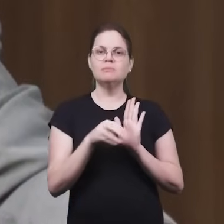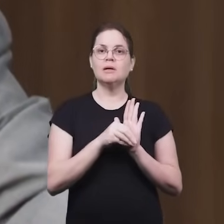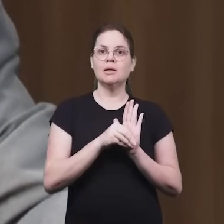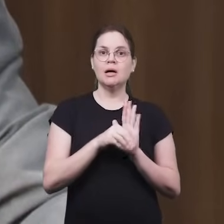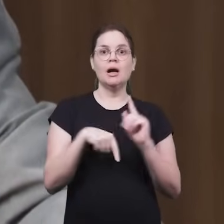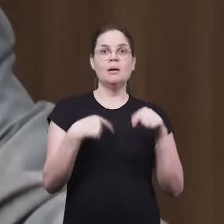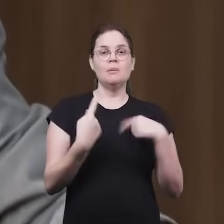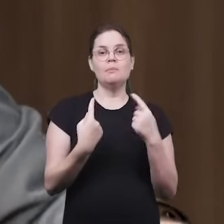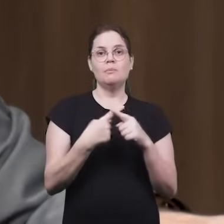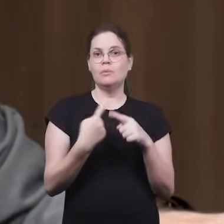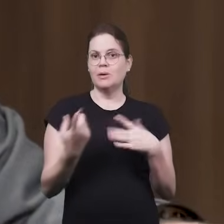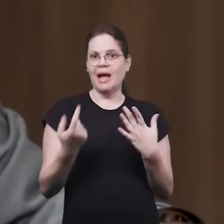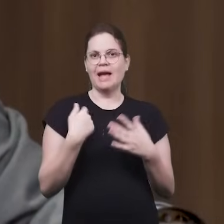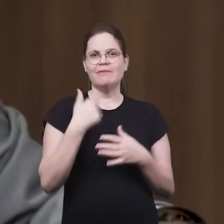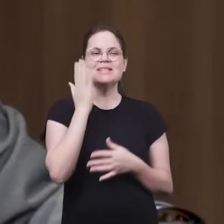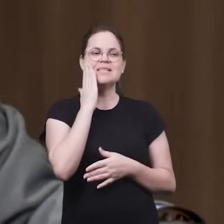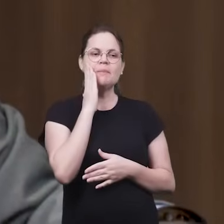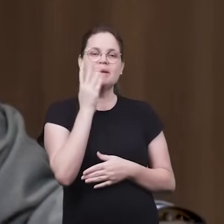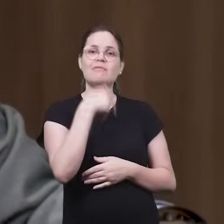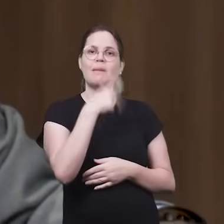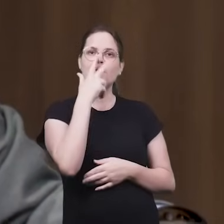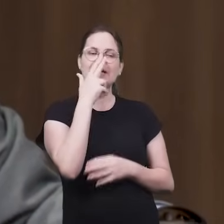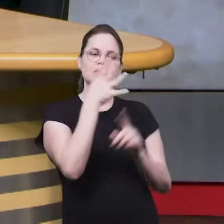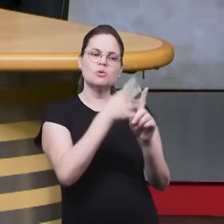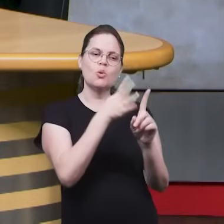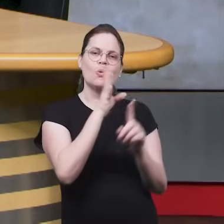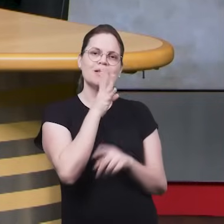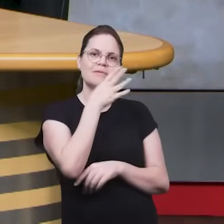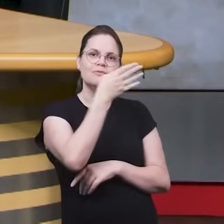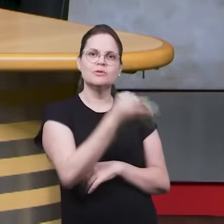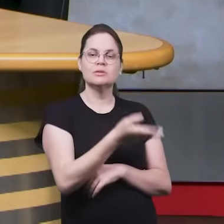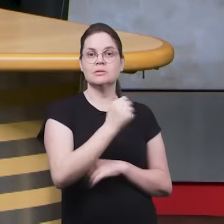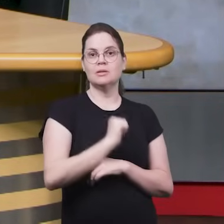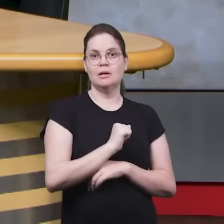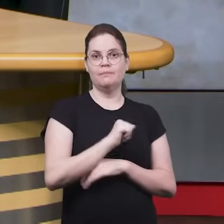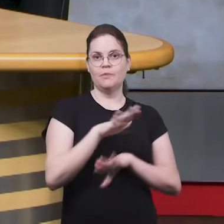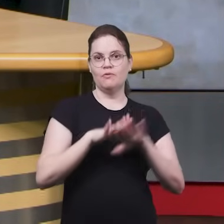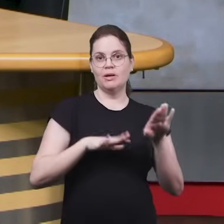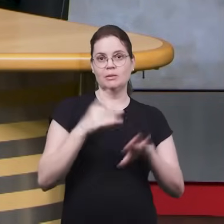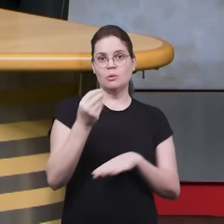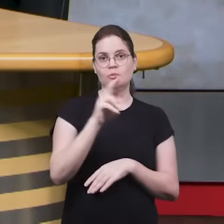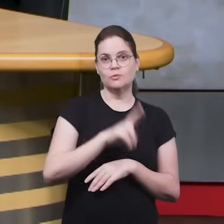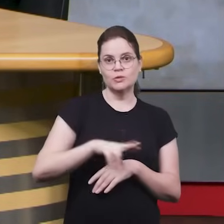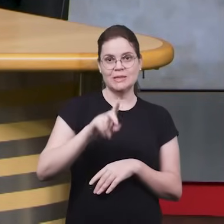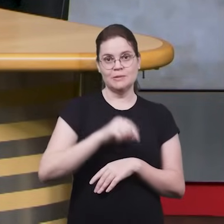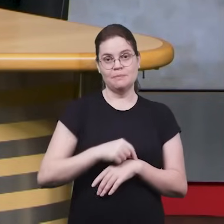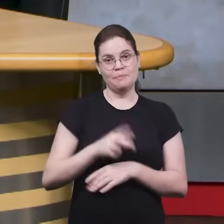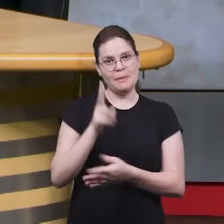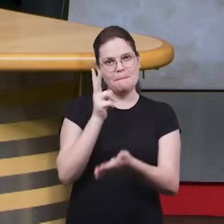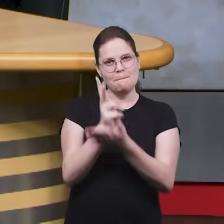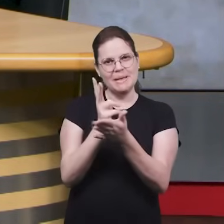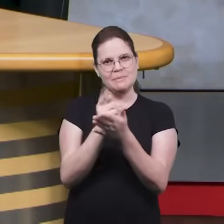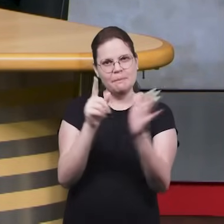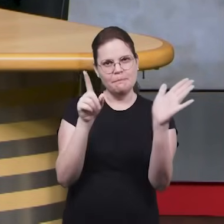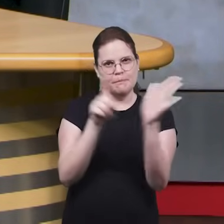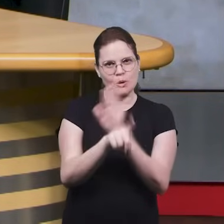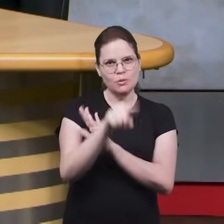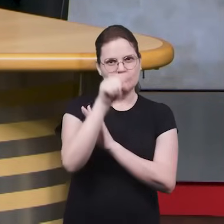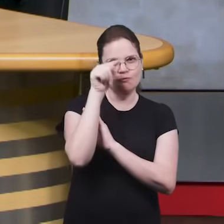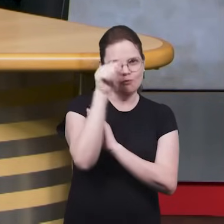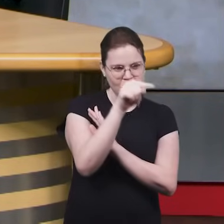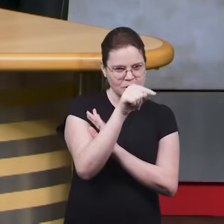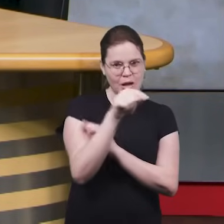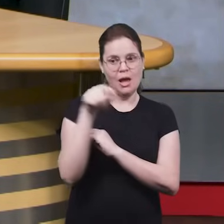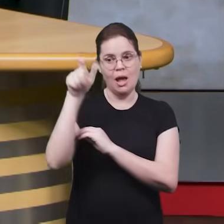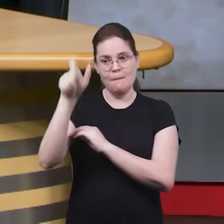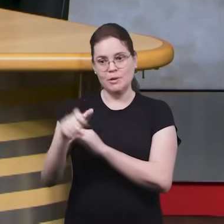para você e para o João, a depender de como você usa a inteligência artificial. É impressionante isso,